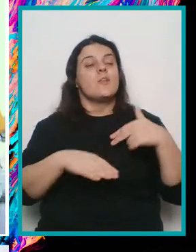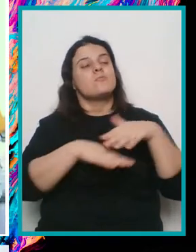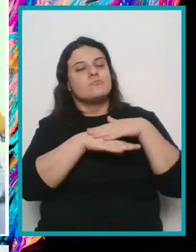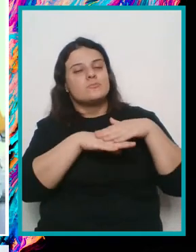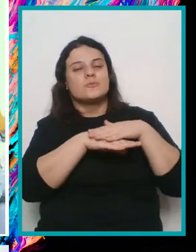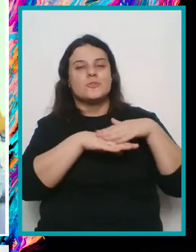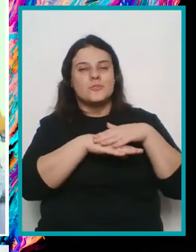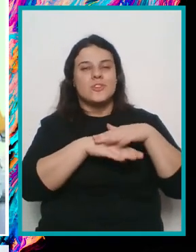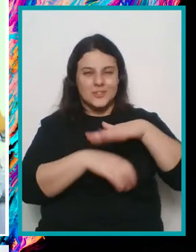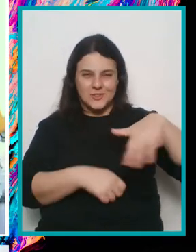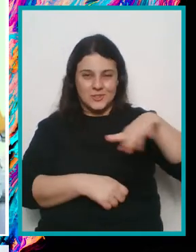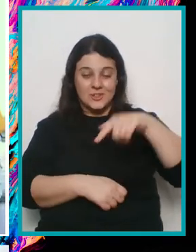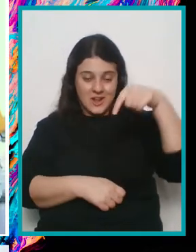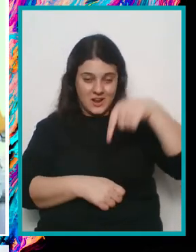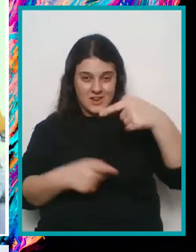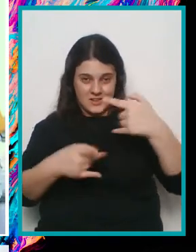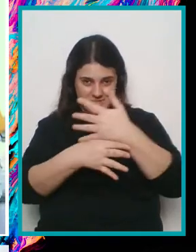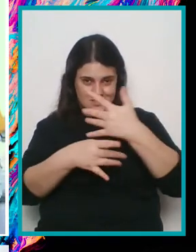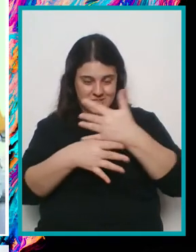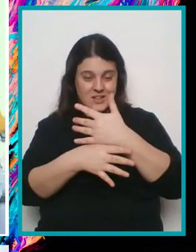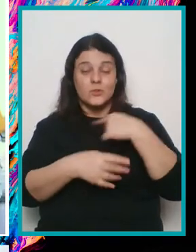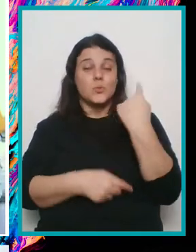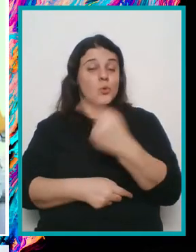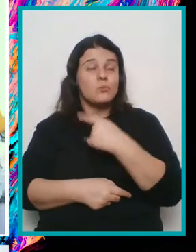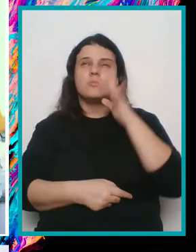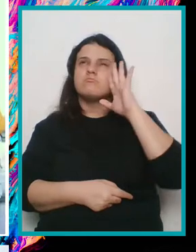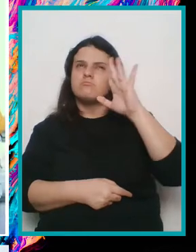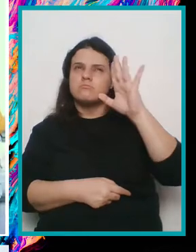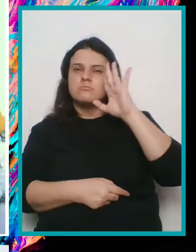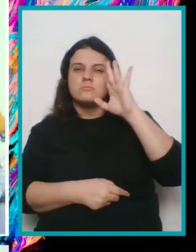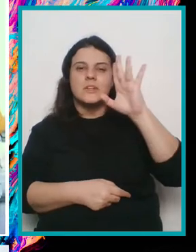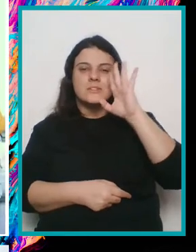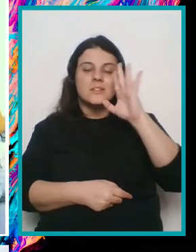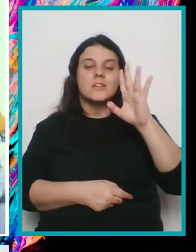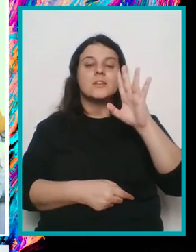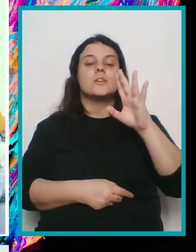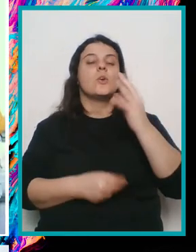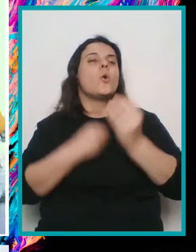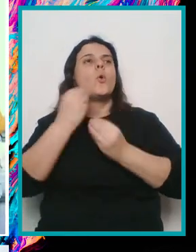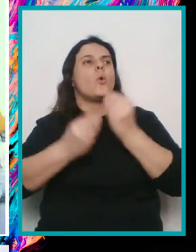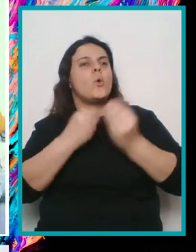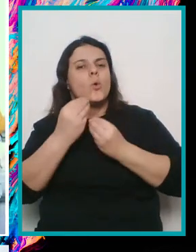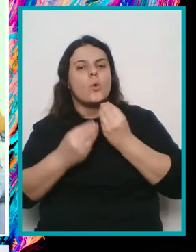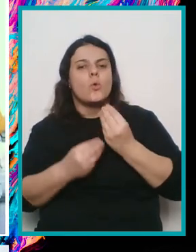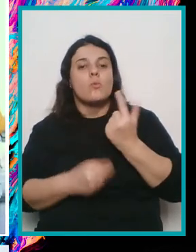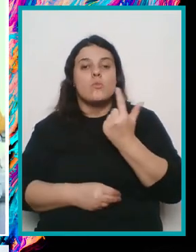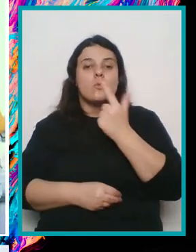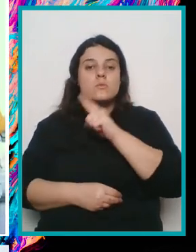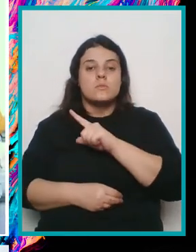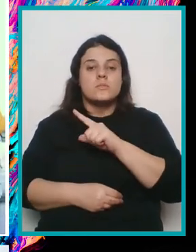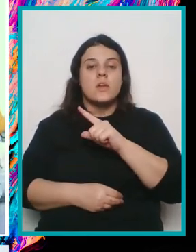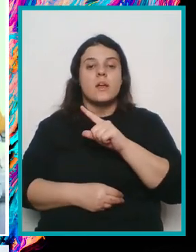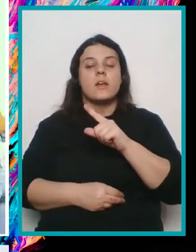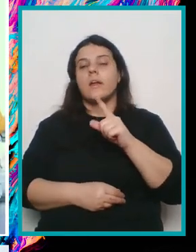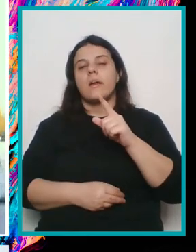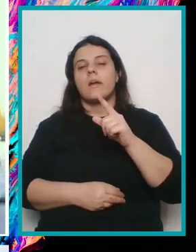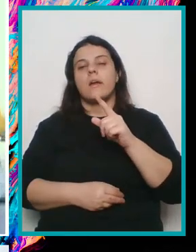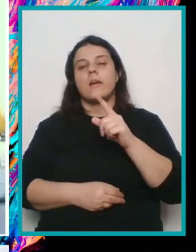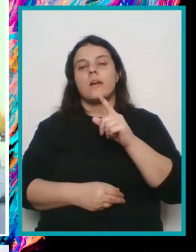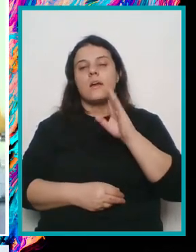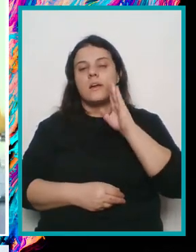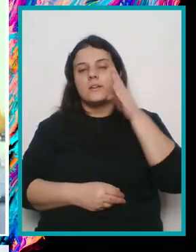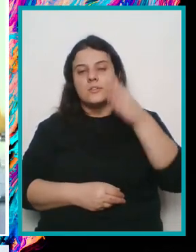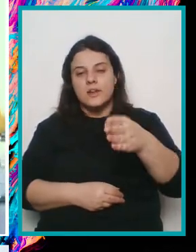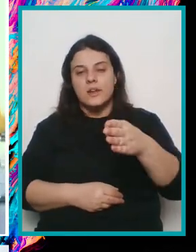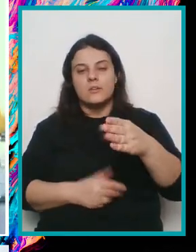de cestas, de CSAs, né? Que é essa de você tá apoiando, né? Tipo, agricultores